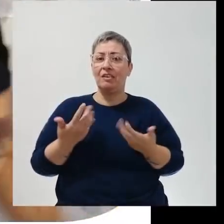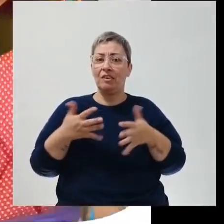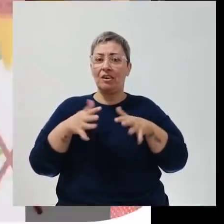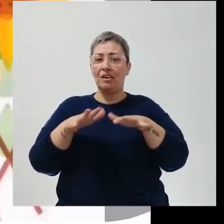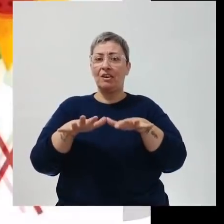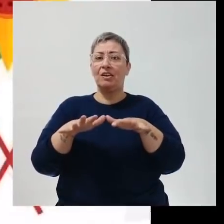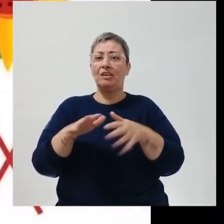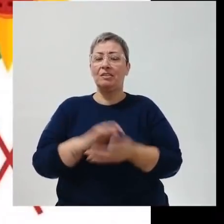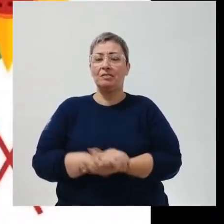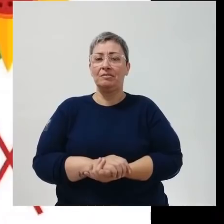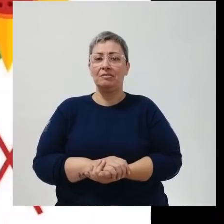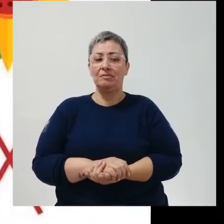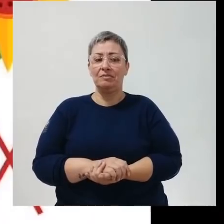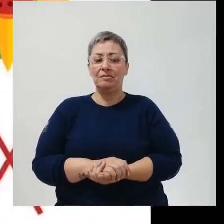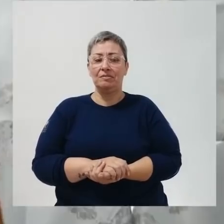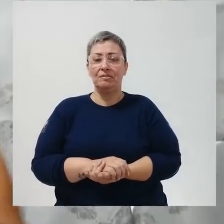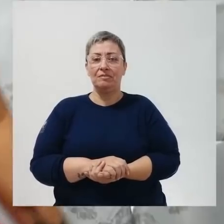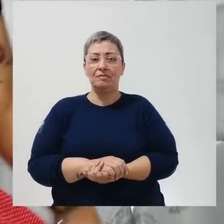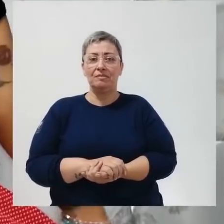interação!